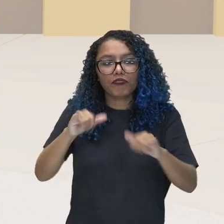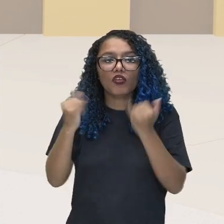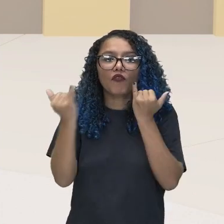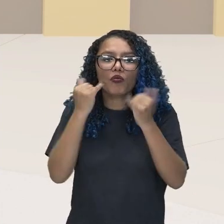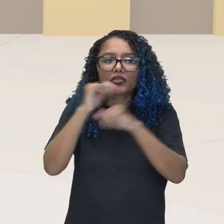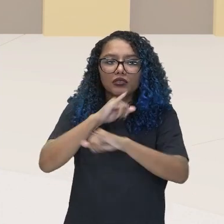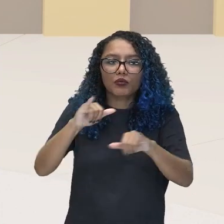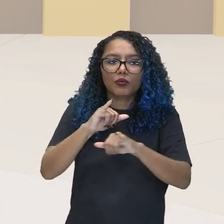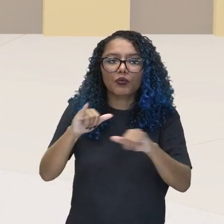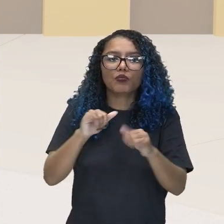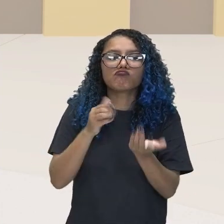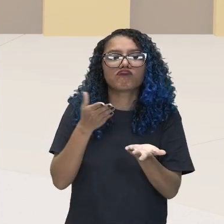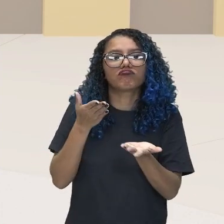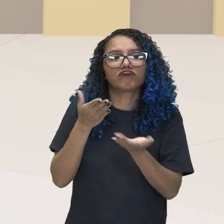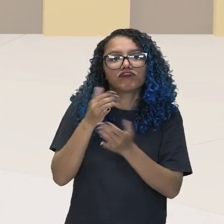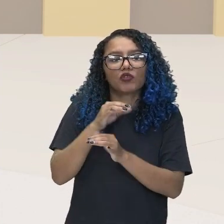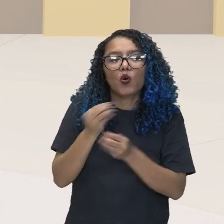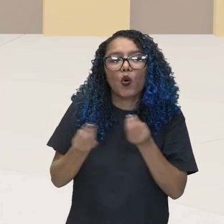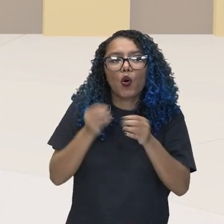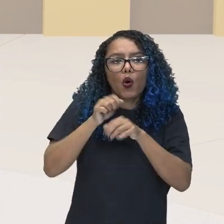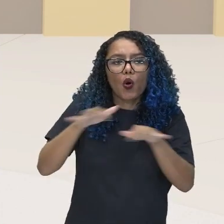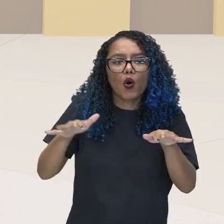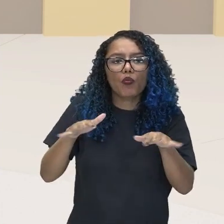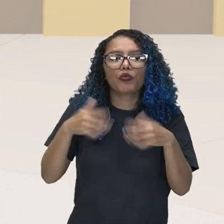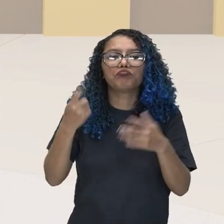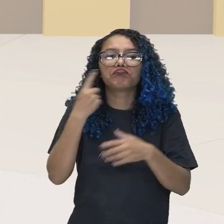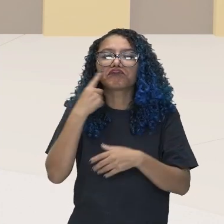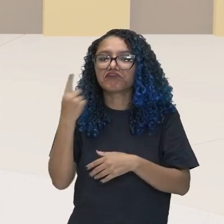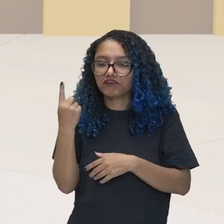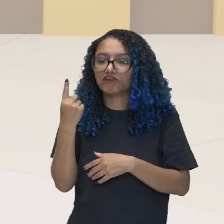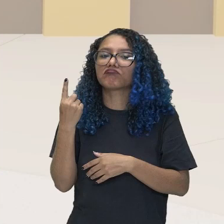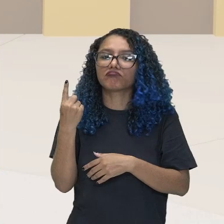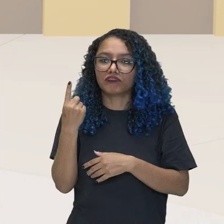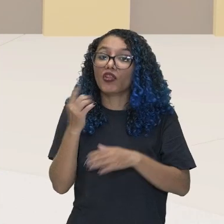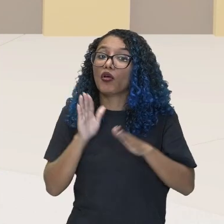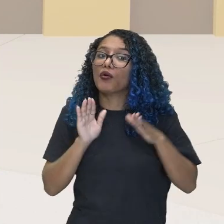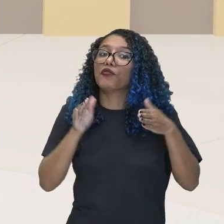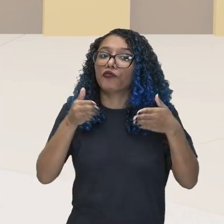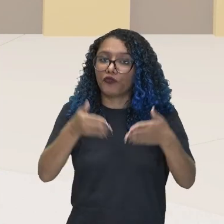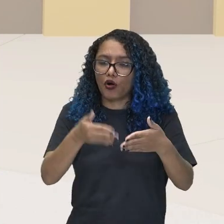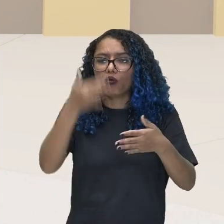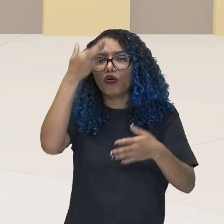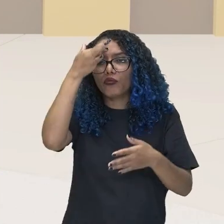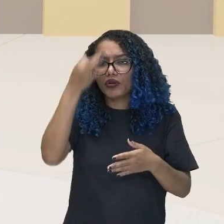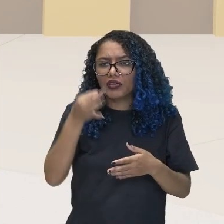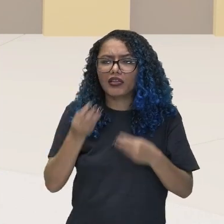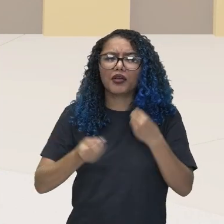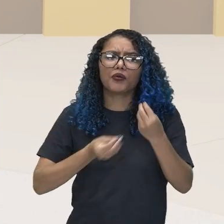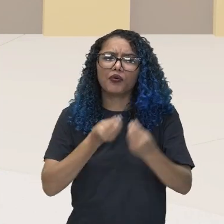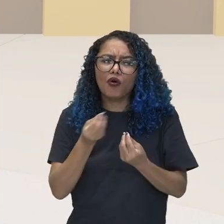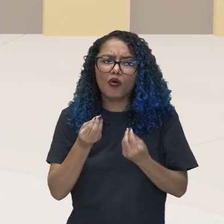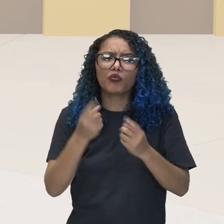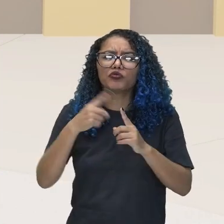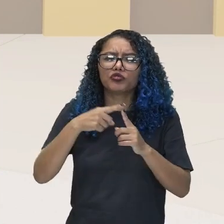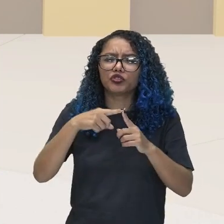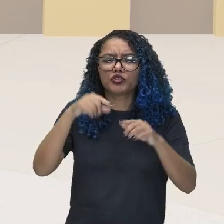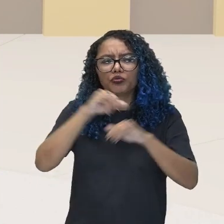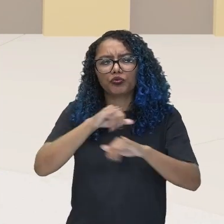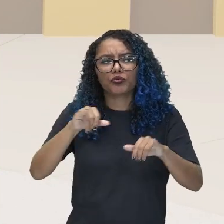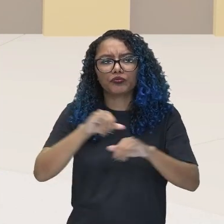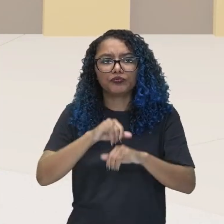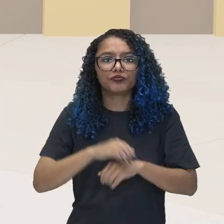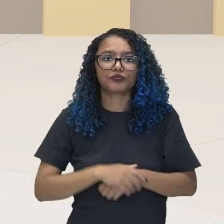de diferentes maneiras. E a literacia mediática, ela busca essa compreensão. Nós temos o conhecimento